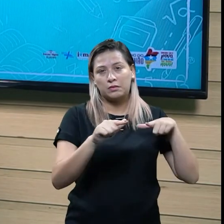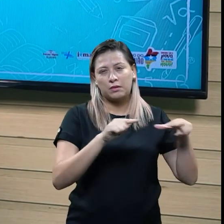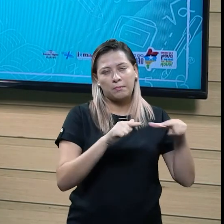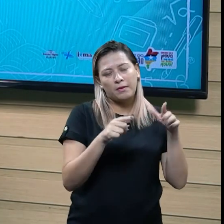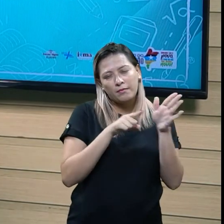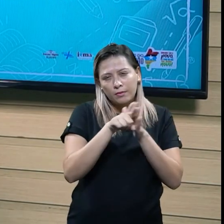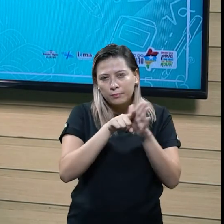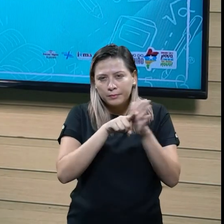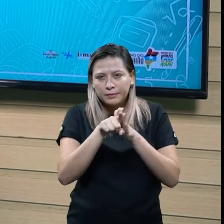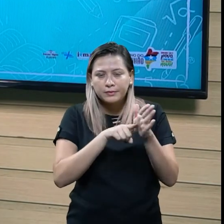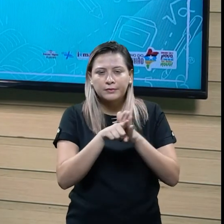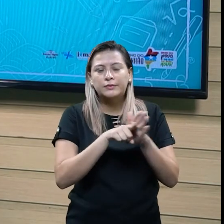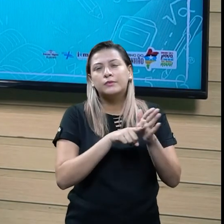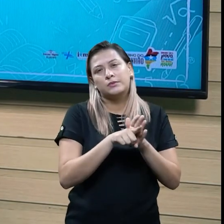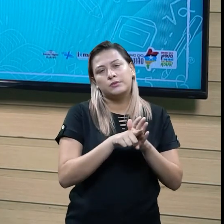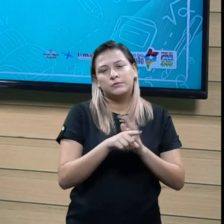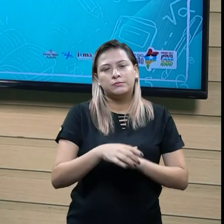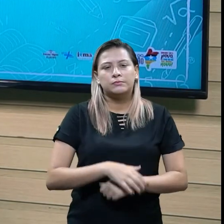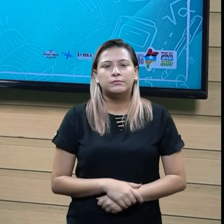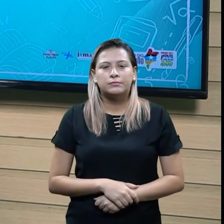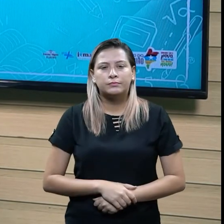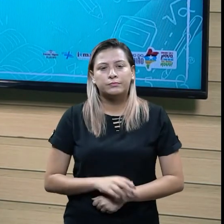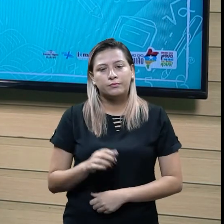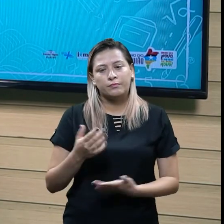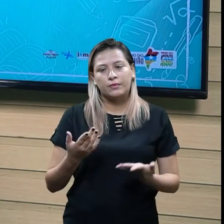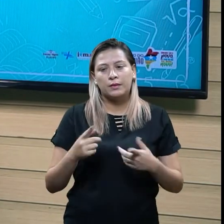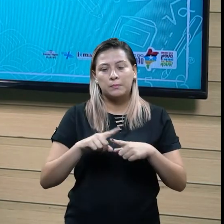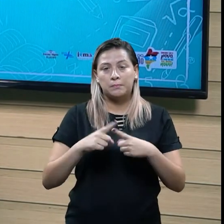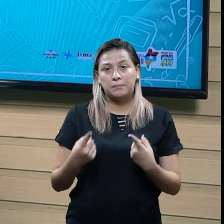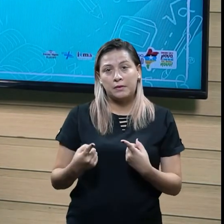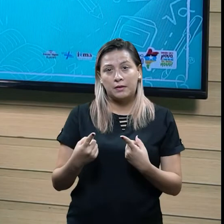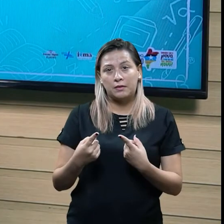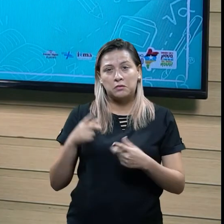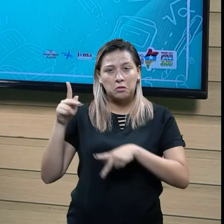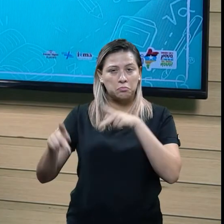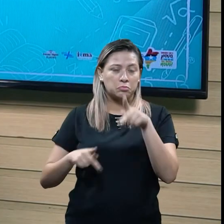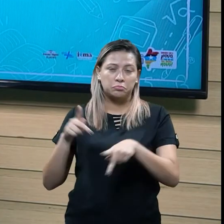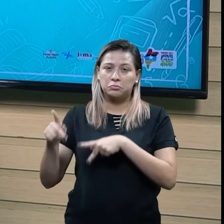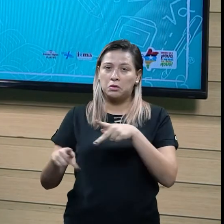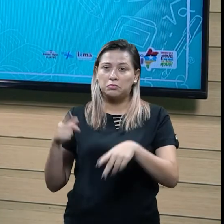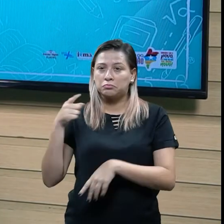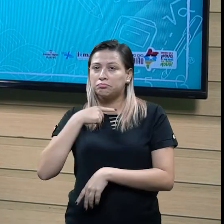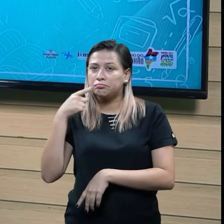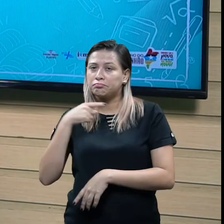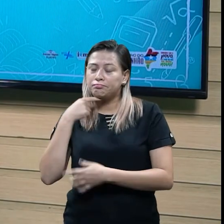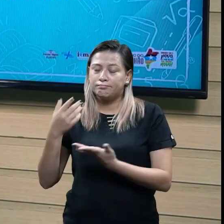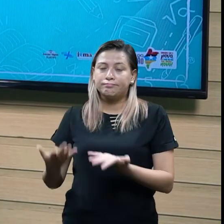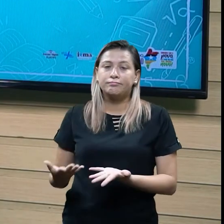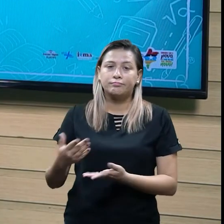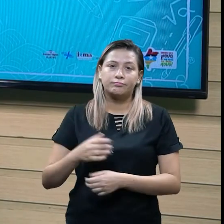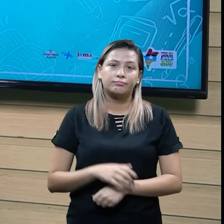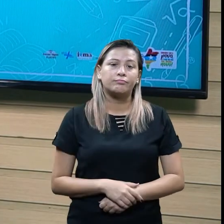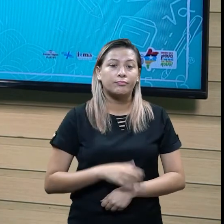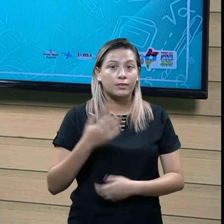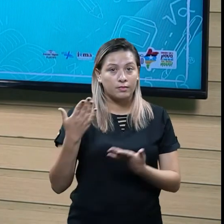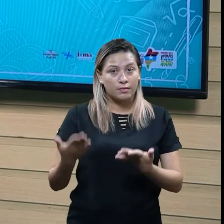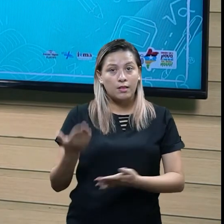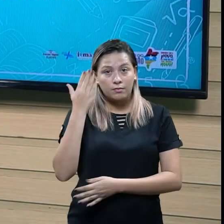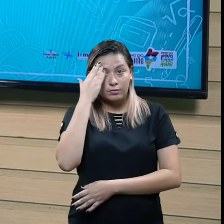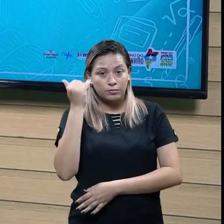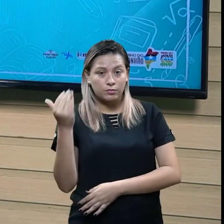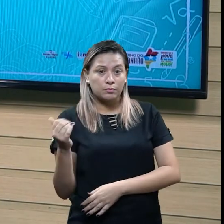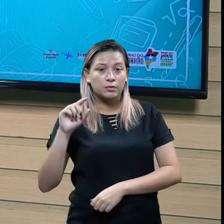com pesquisa, qualquer tipo de pesquisa, mas ela não era popular. Ela só ficou popular depois